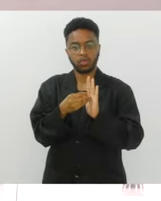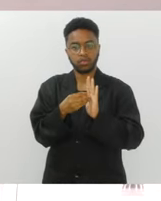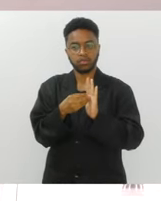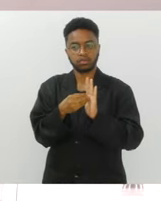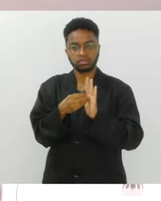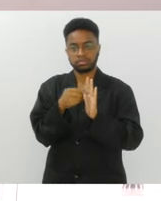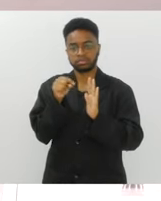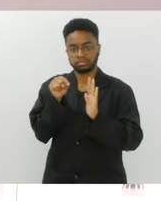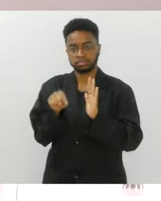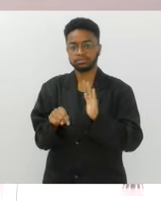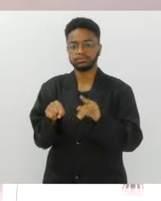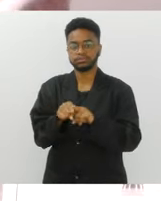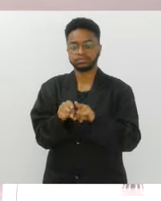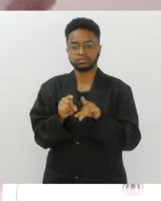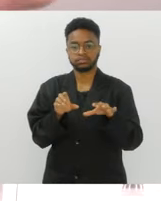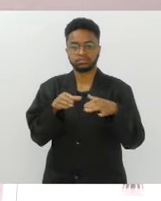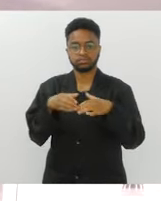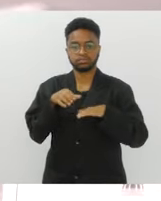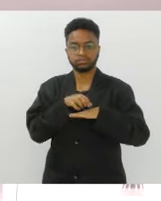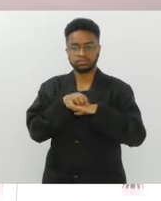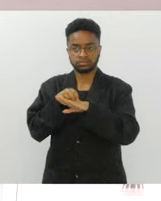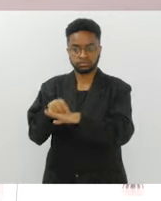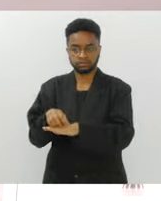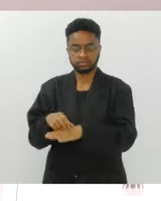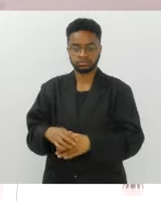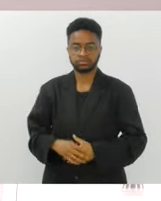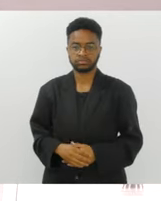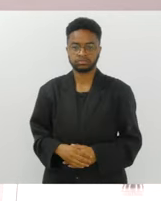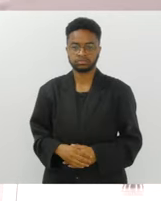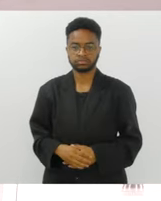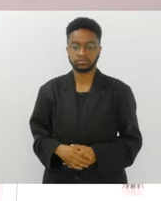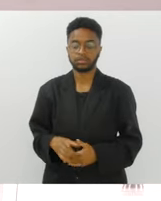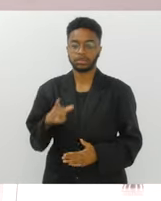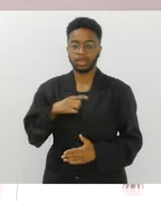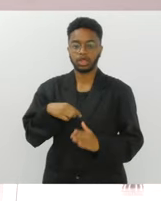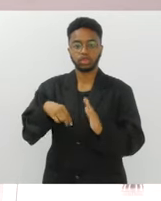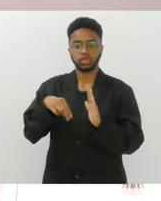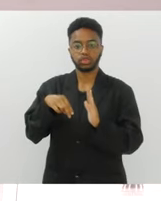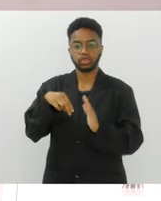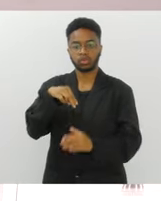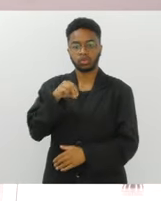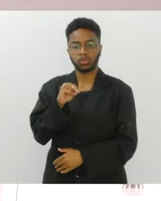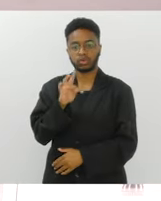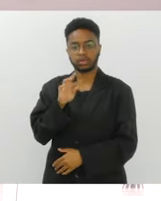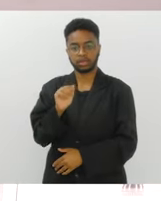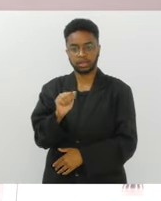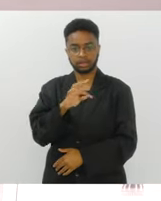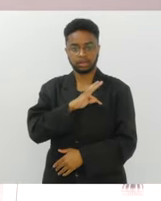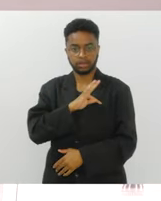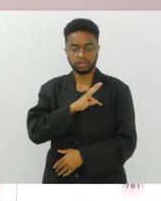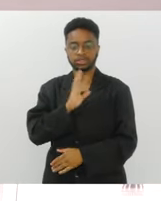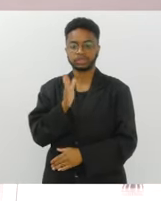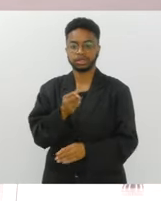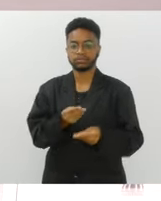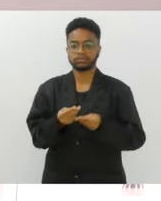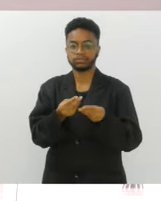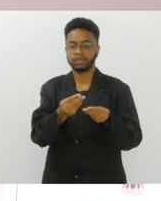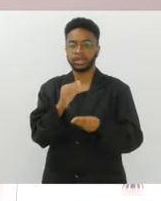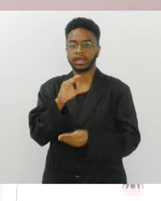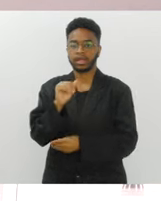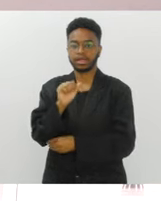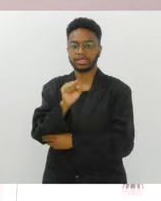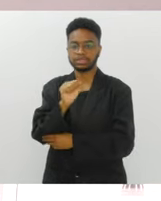nessa comissão de transporte na frente parlamentar. Essa nota técnica já foi encaminhada à Casa Civil e